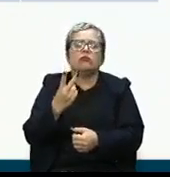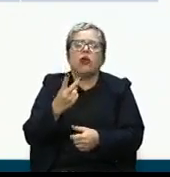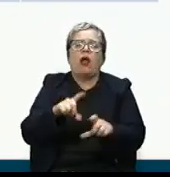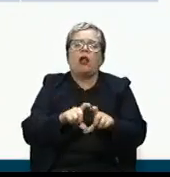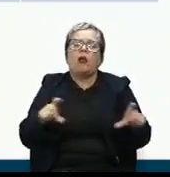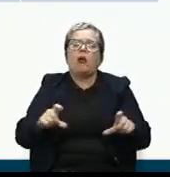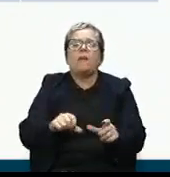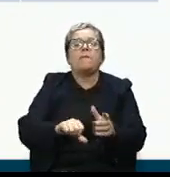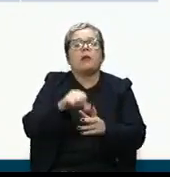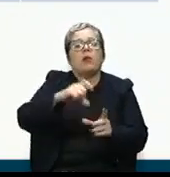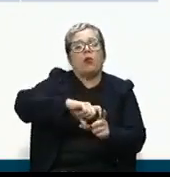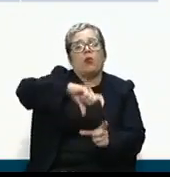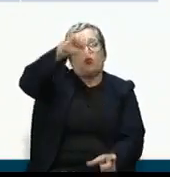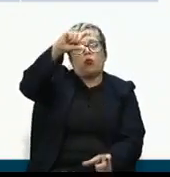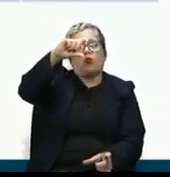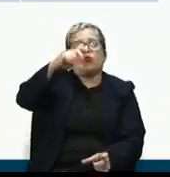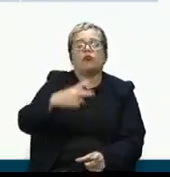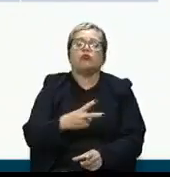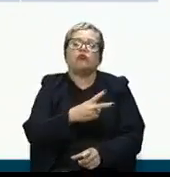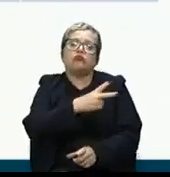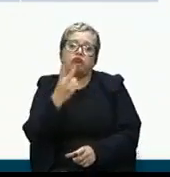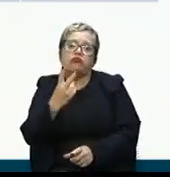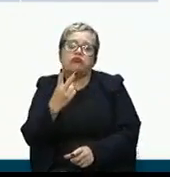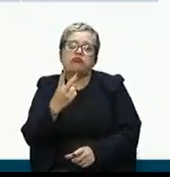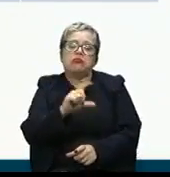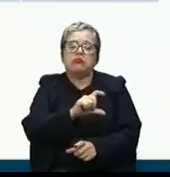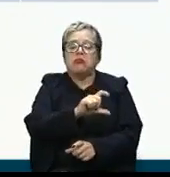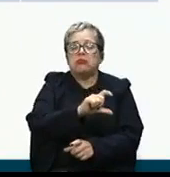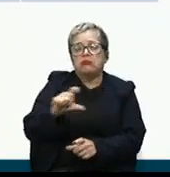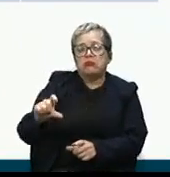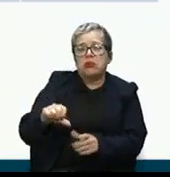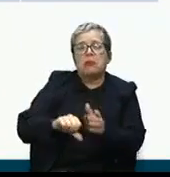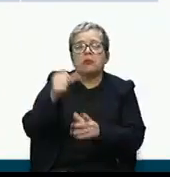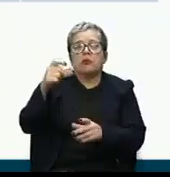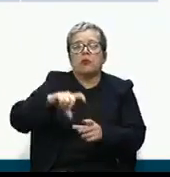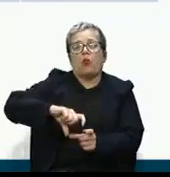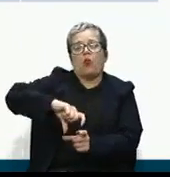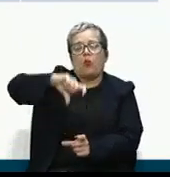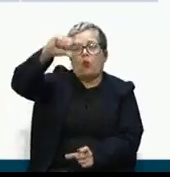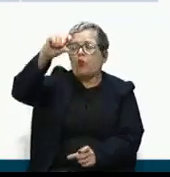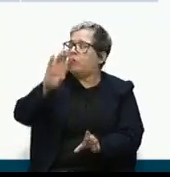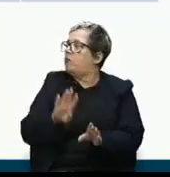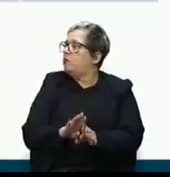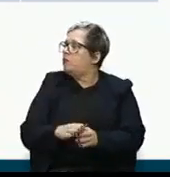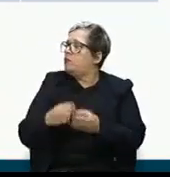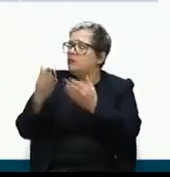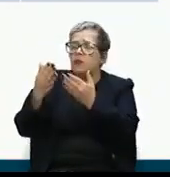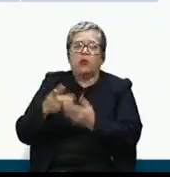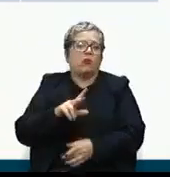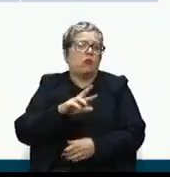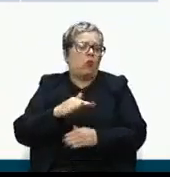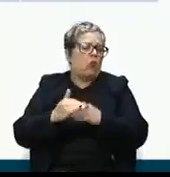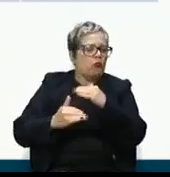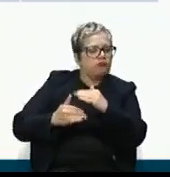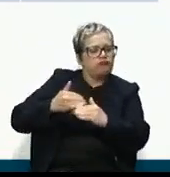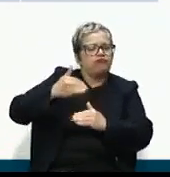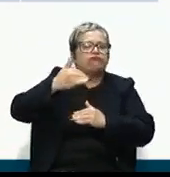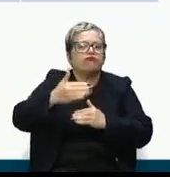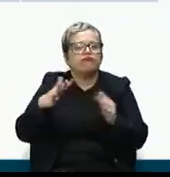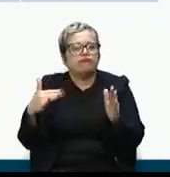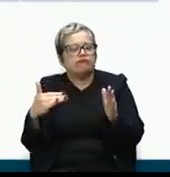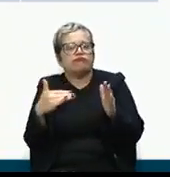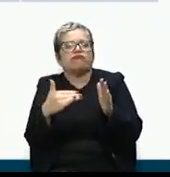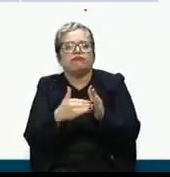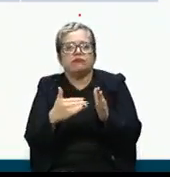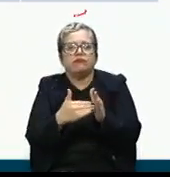coluna, segunda linha, segunda coluna, segunda linha, terceira coluna e assim sucessivamente